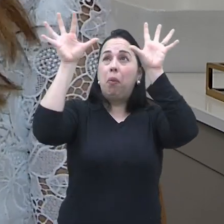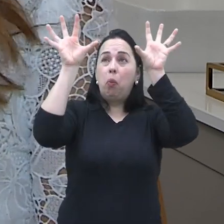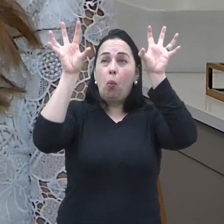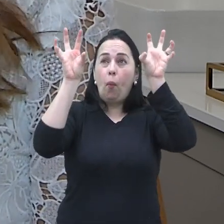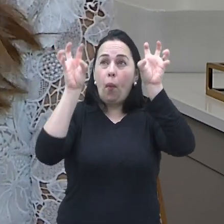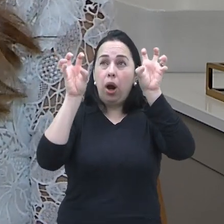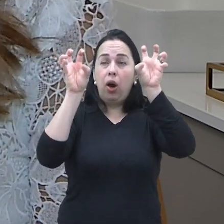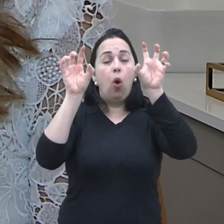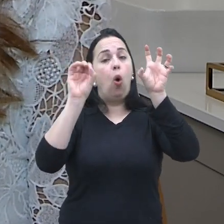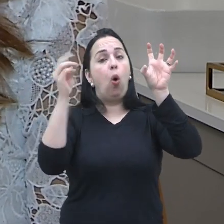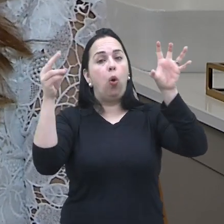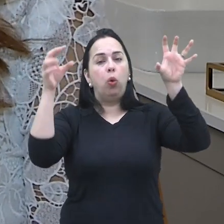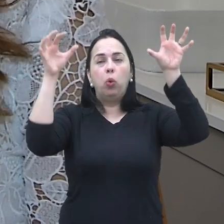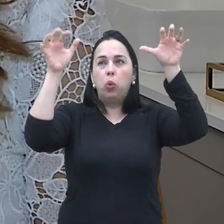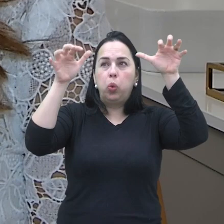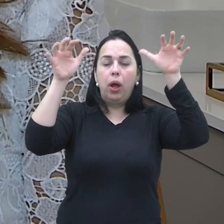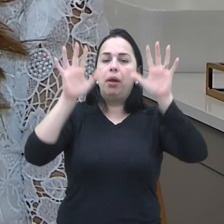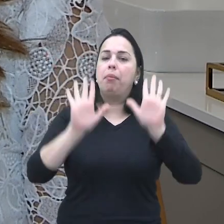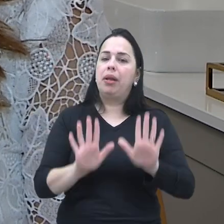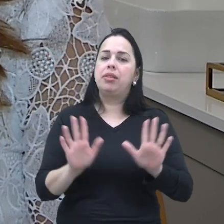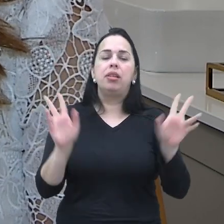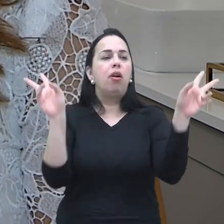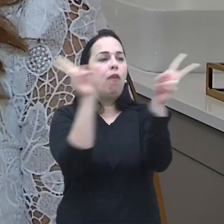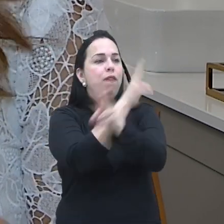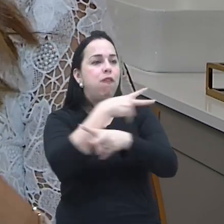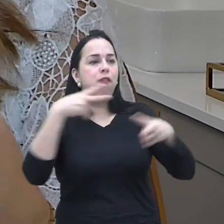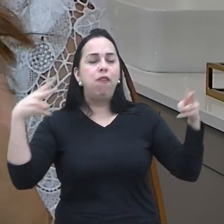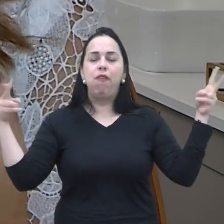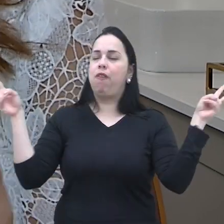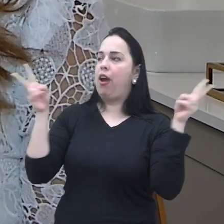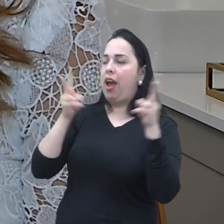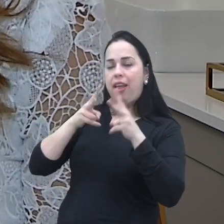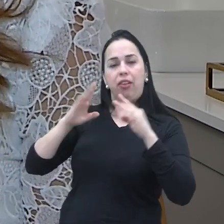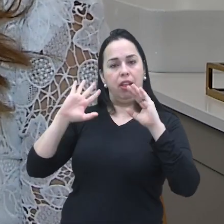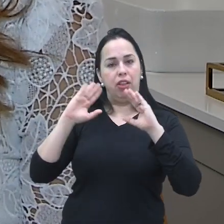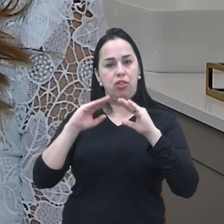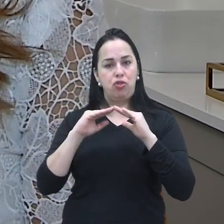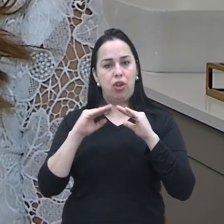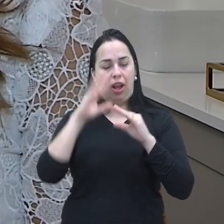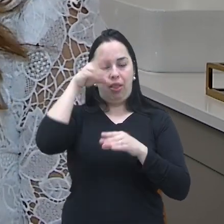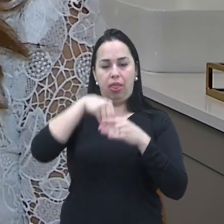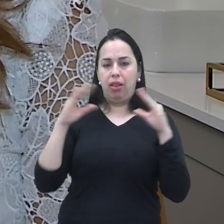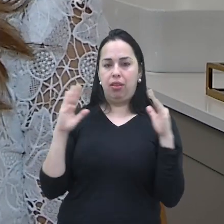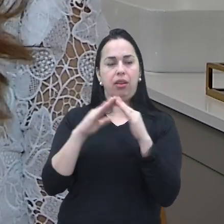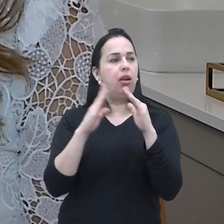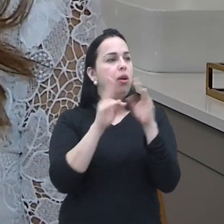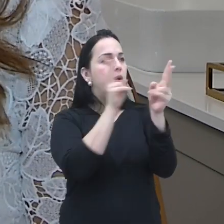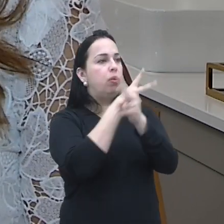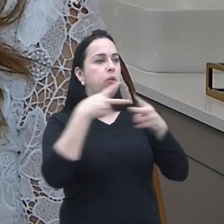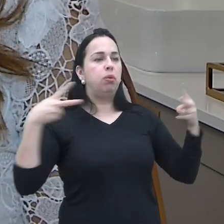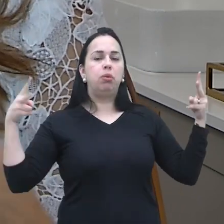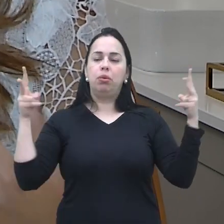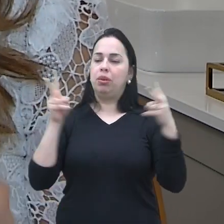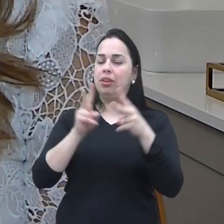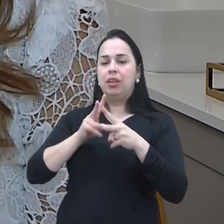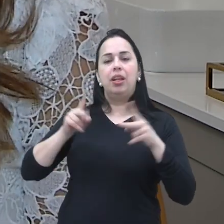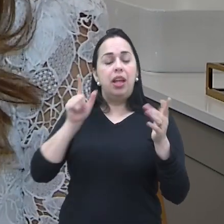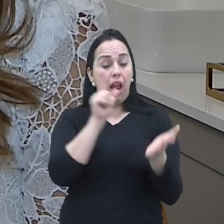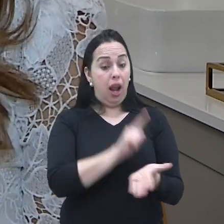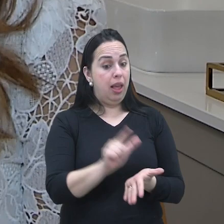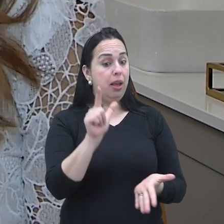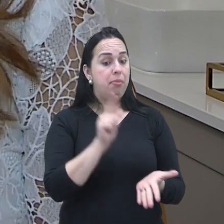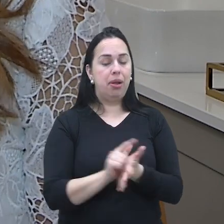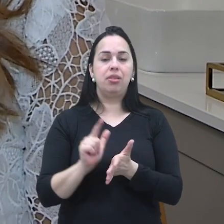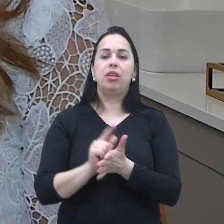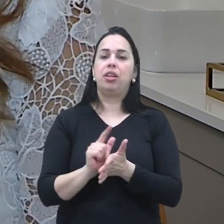úmido, eles são favoráveis. Então, a gente tem que ter uma boa qualidade ali de limpeza dentro de casa para poder estar associado com essa qualidade